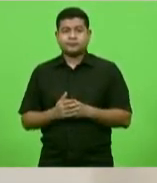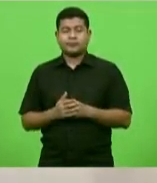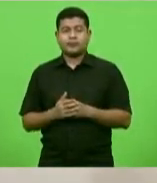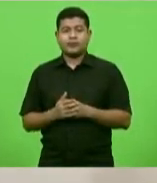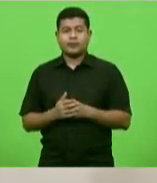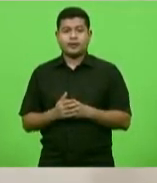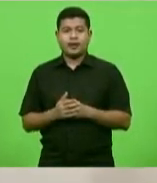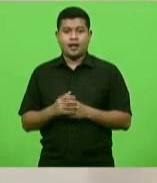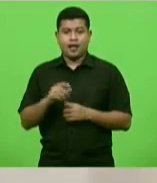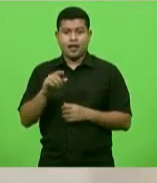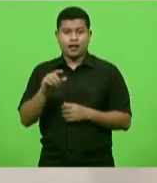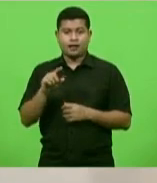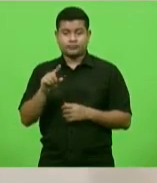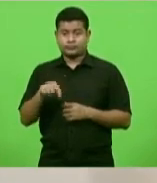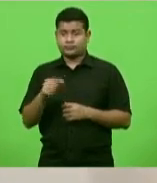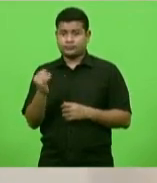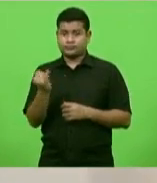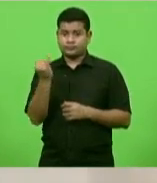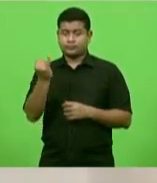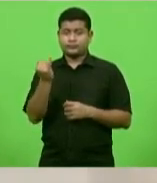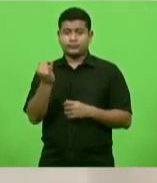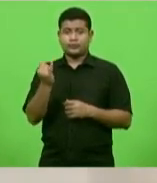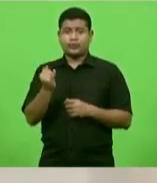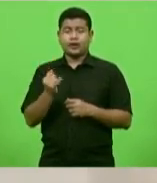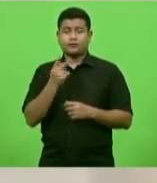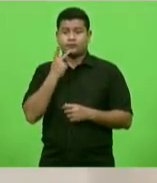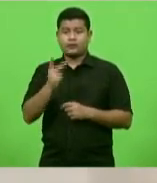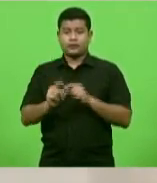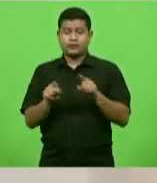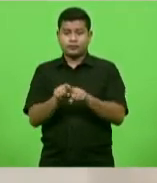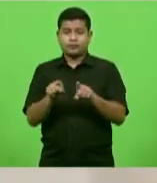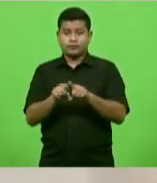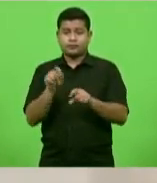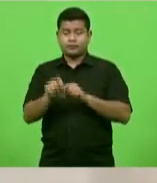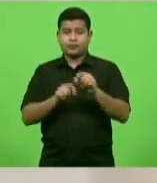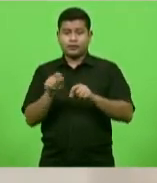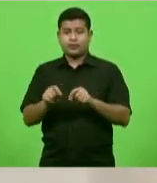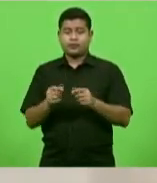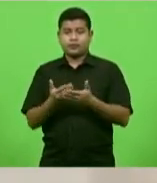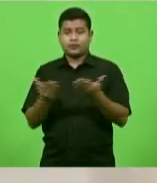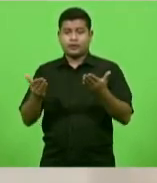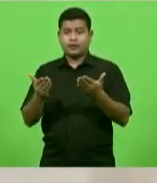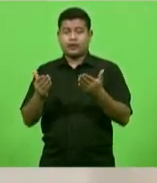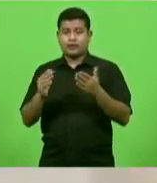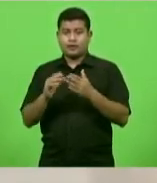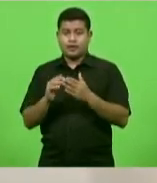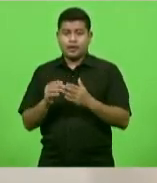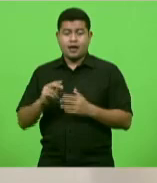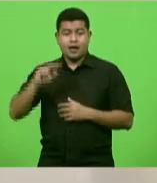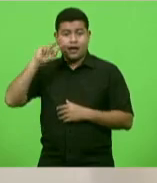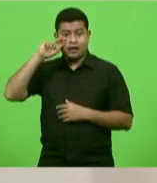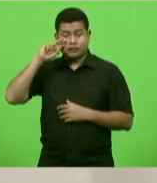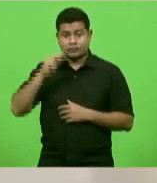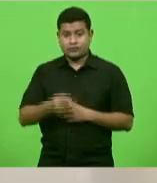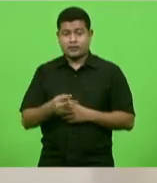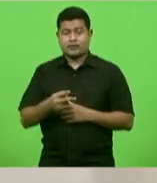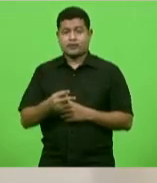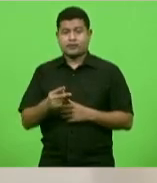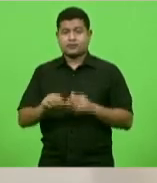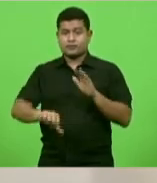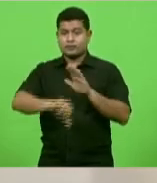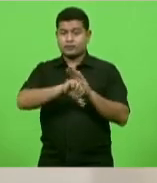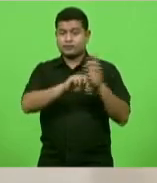ao se afirmar que possui intransponível natureza jurídico-política, reconhece-se que os crimes